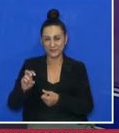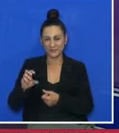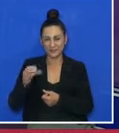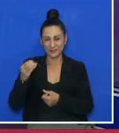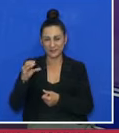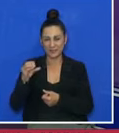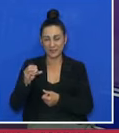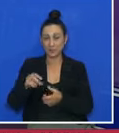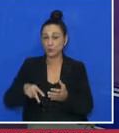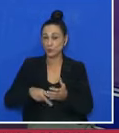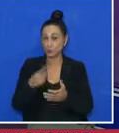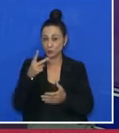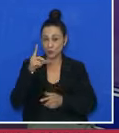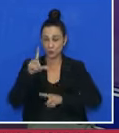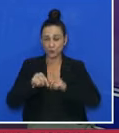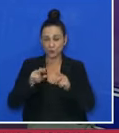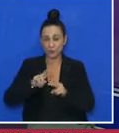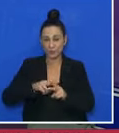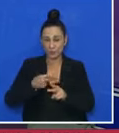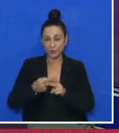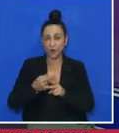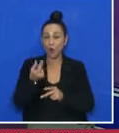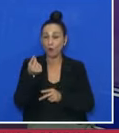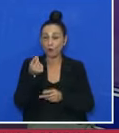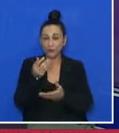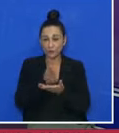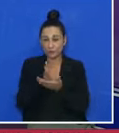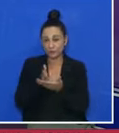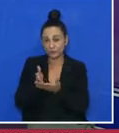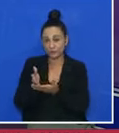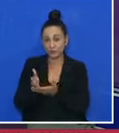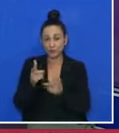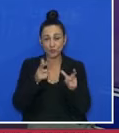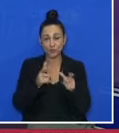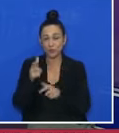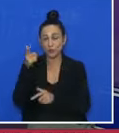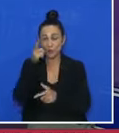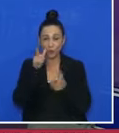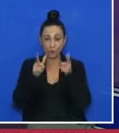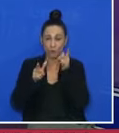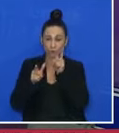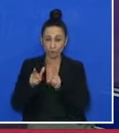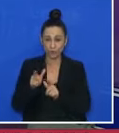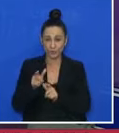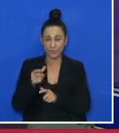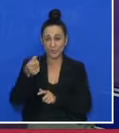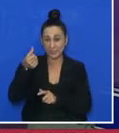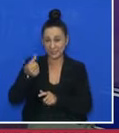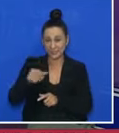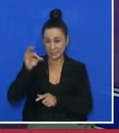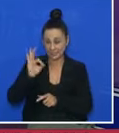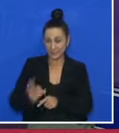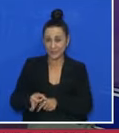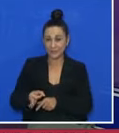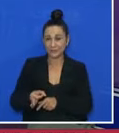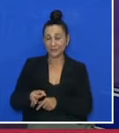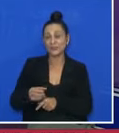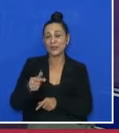R$ 3.601.405,05. No segundo sorteio da dupla cena, o valor que será distribuído entre os acertadores das 6 dezenas será